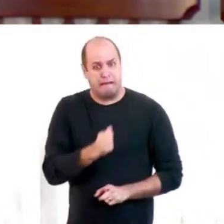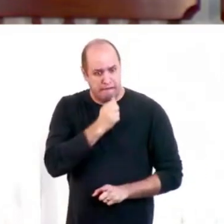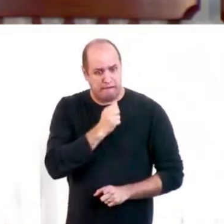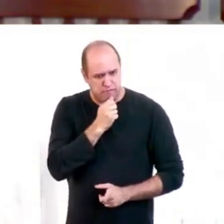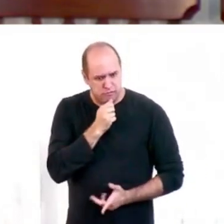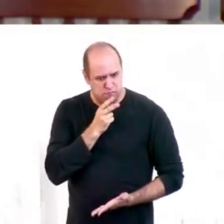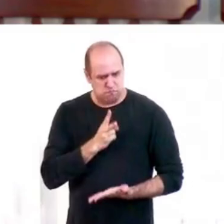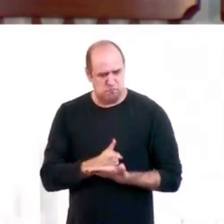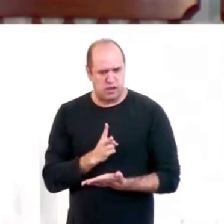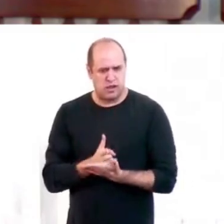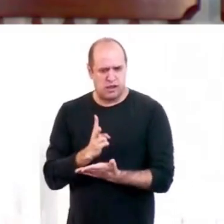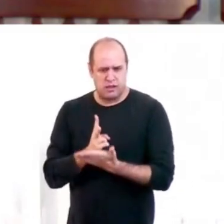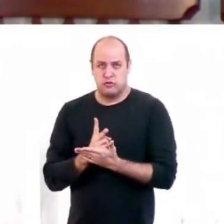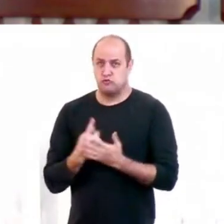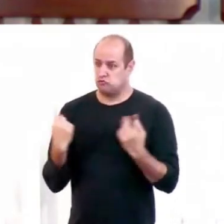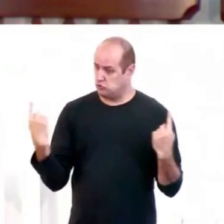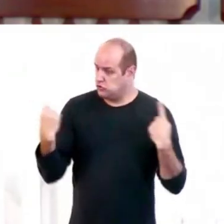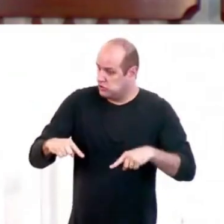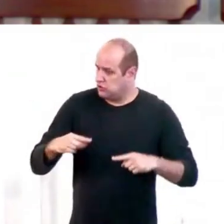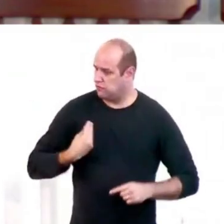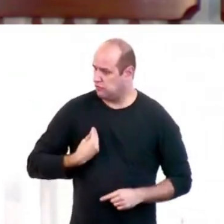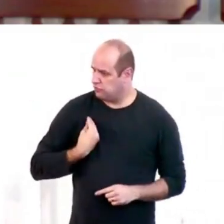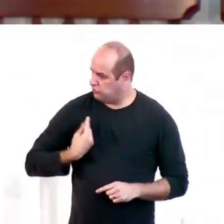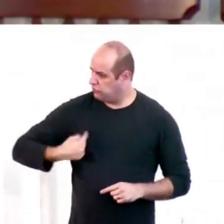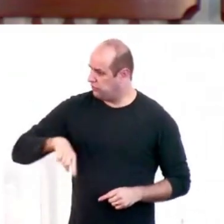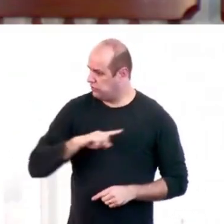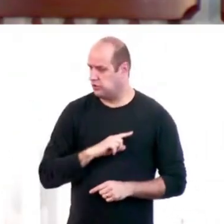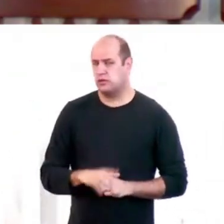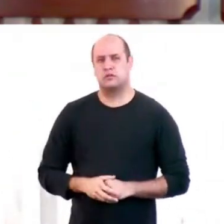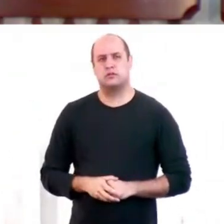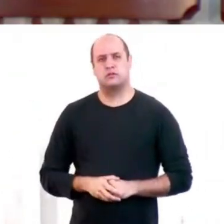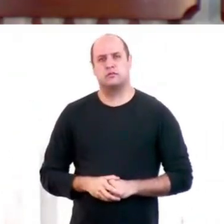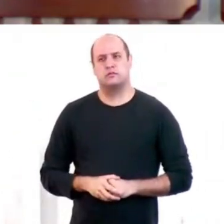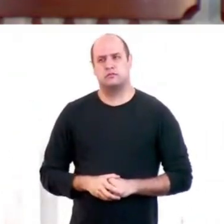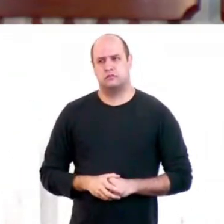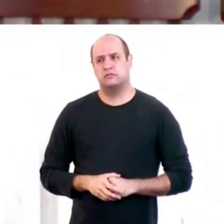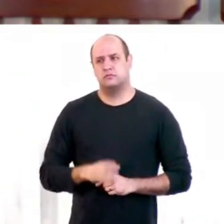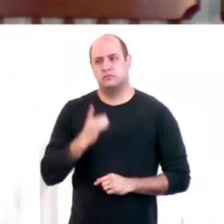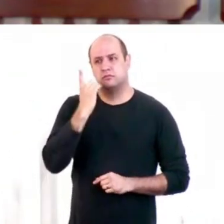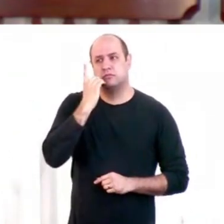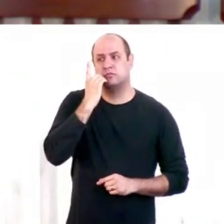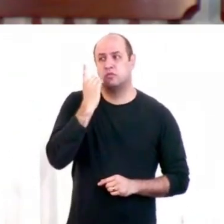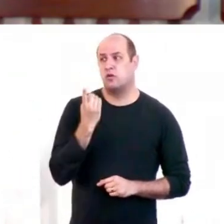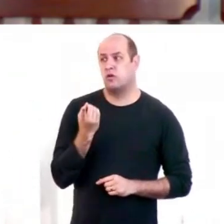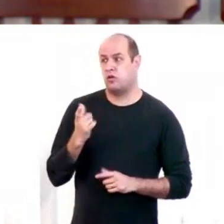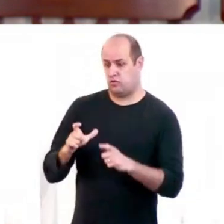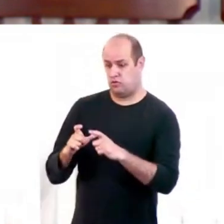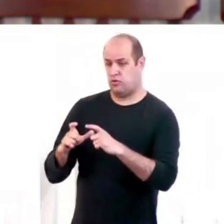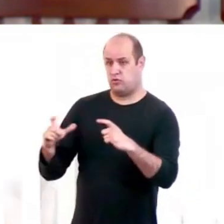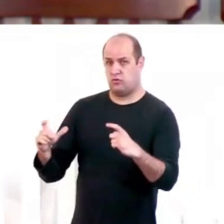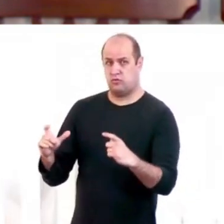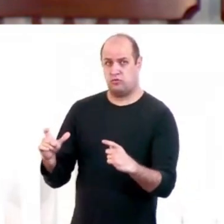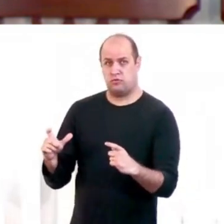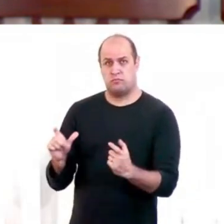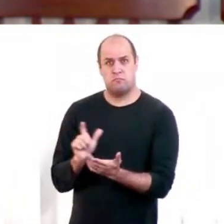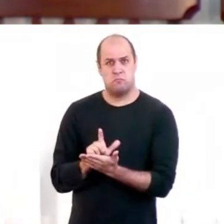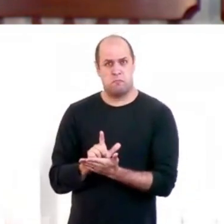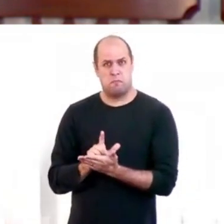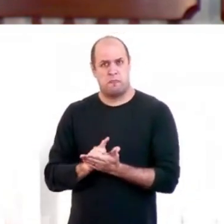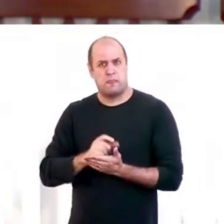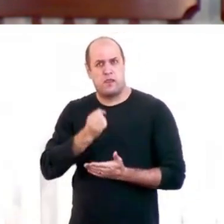surgiu um grande desafio para as nossas vidas. Eu digo que é o cartão de boas-vindas que estávamos recebendo. Em